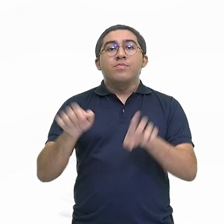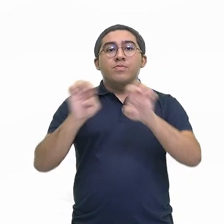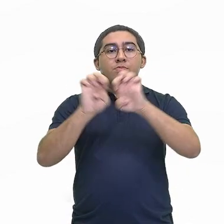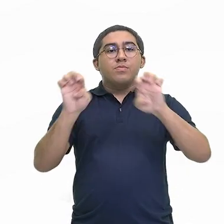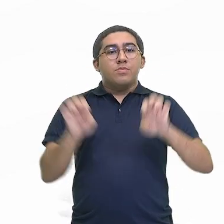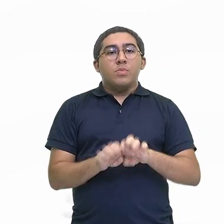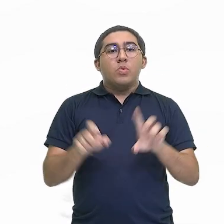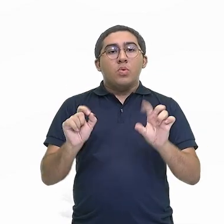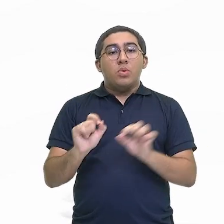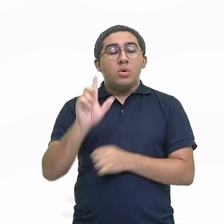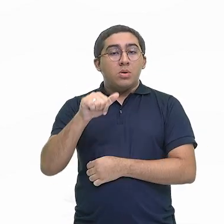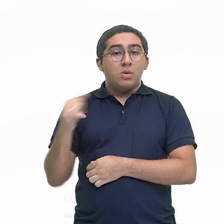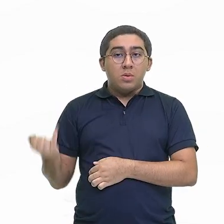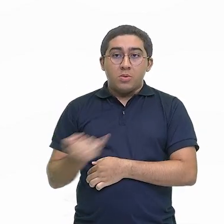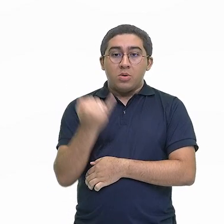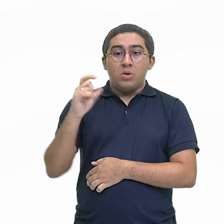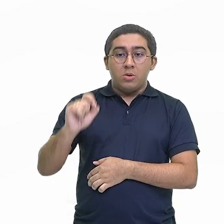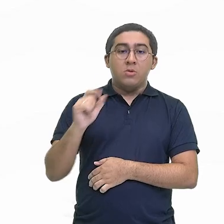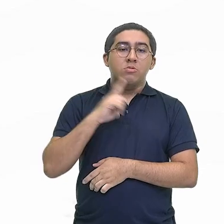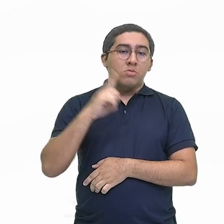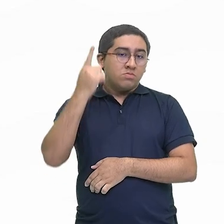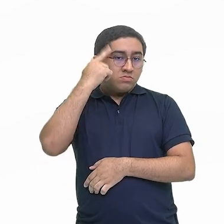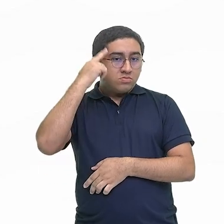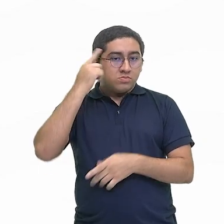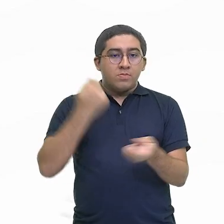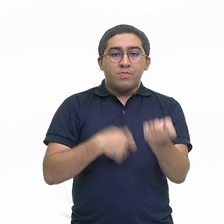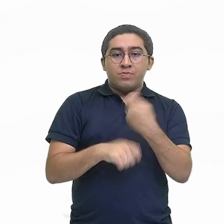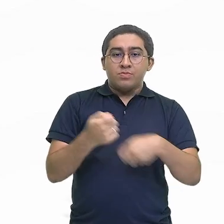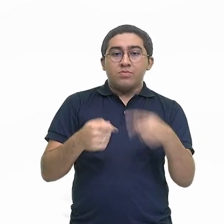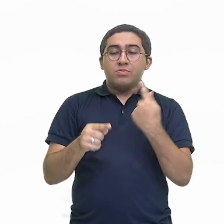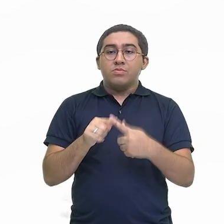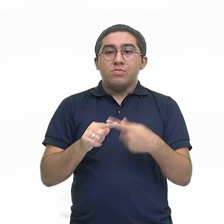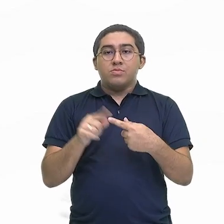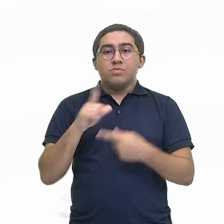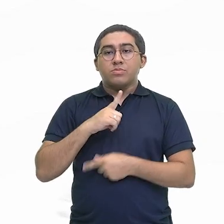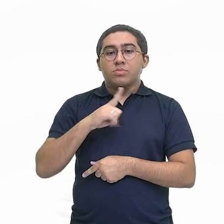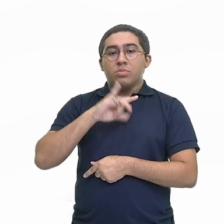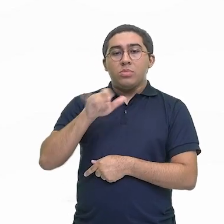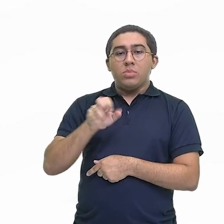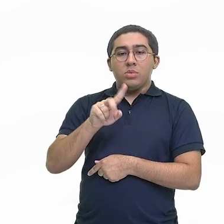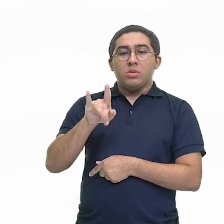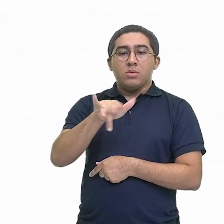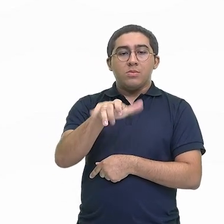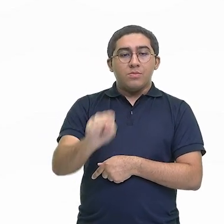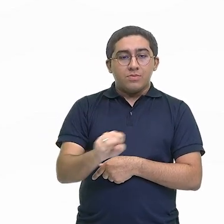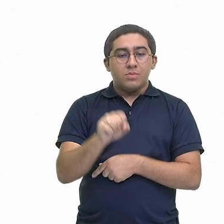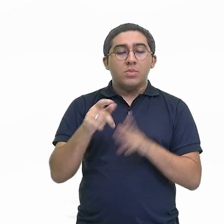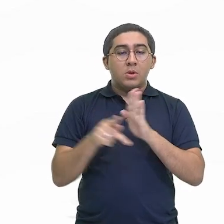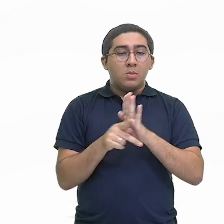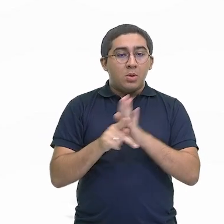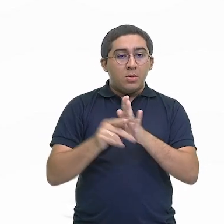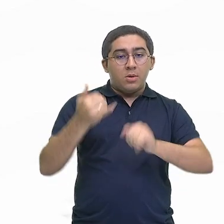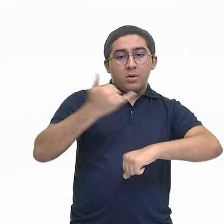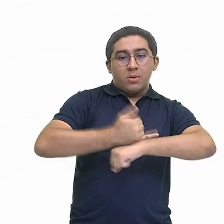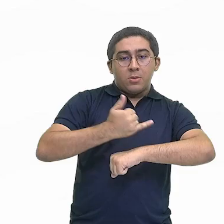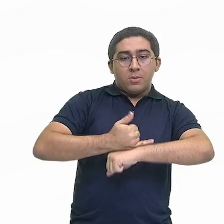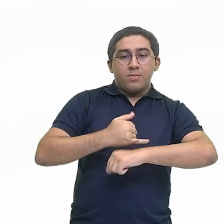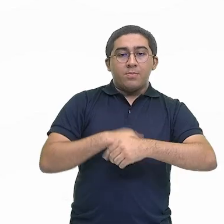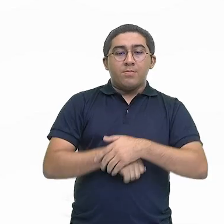ali que elas são muito importantes economicamente falando, por conta das jazidas de minerais metálicos. Você tem